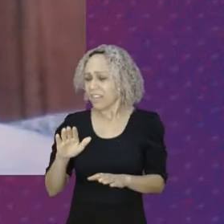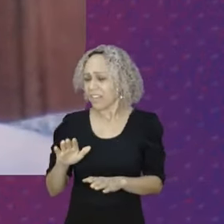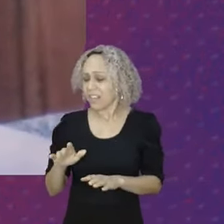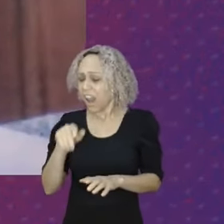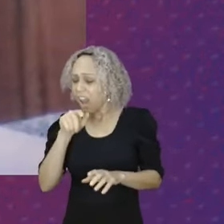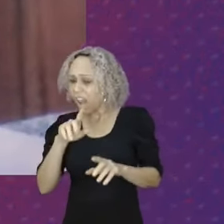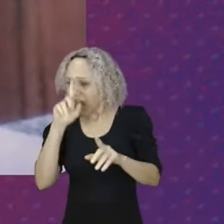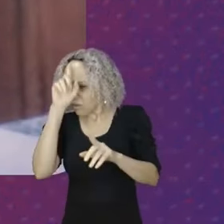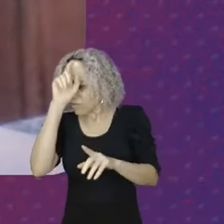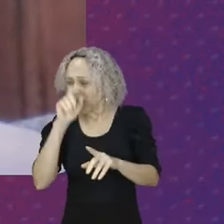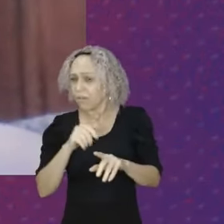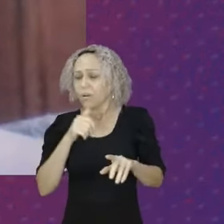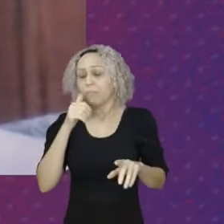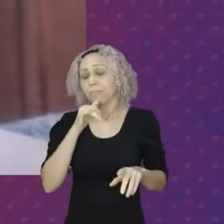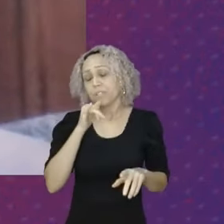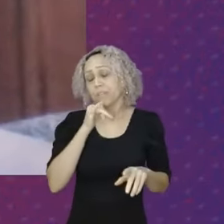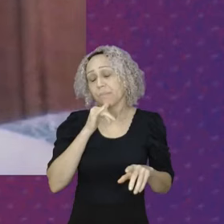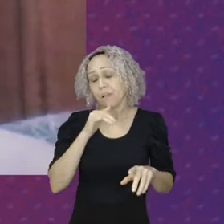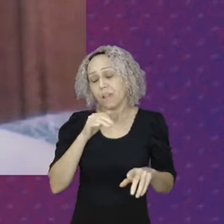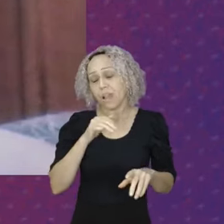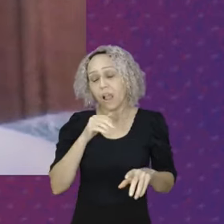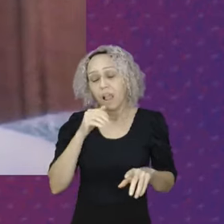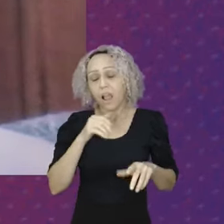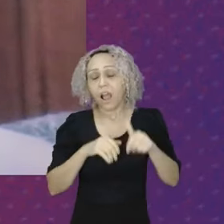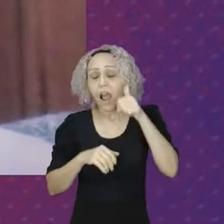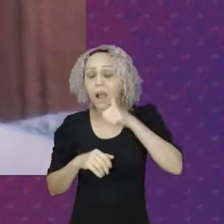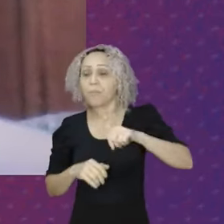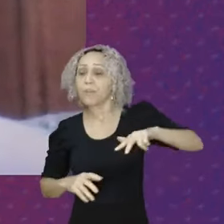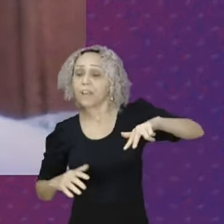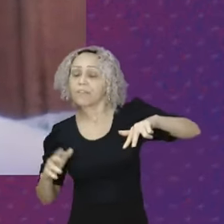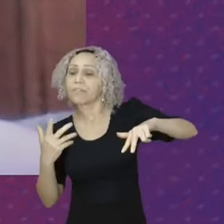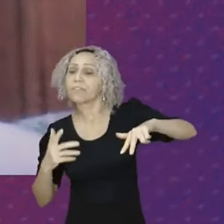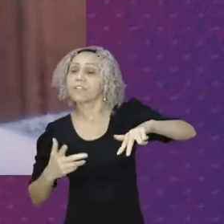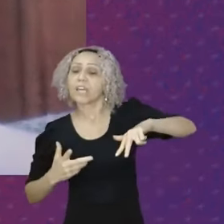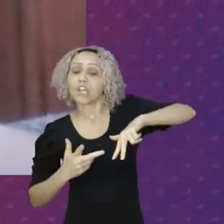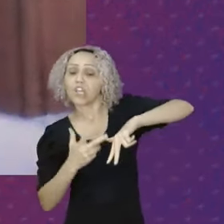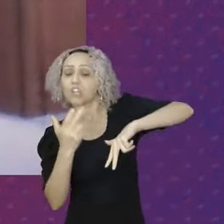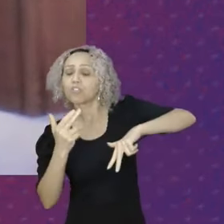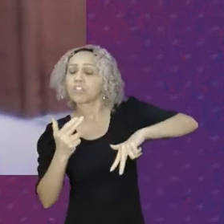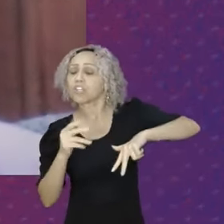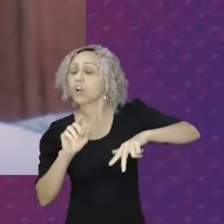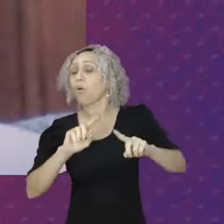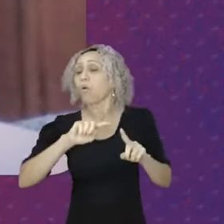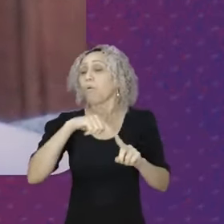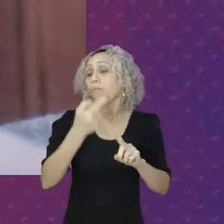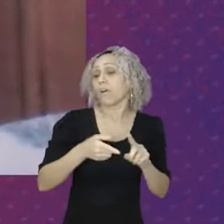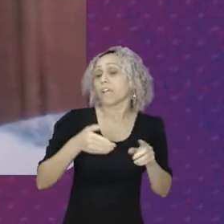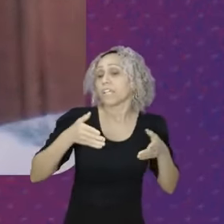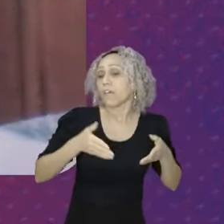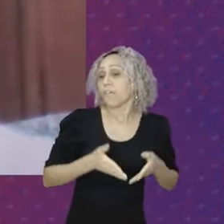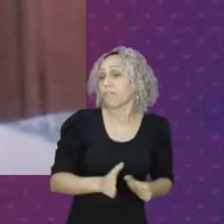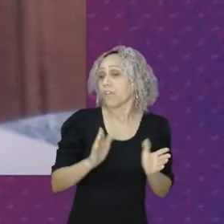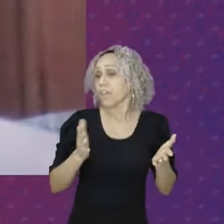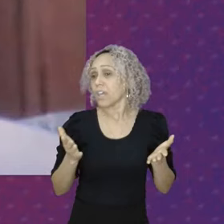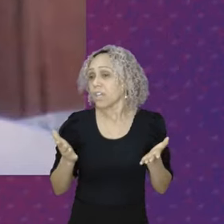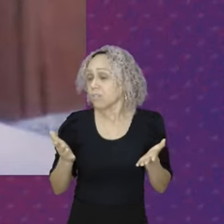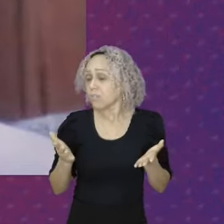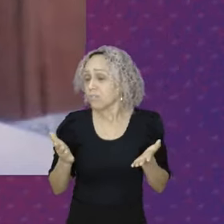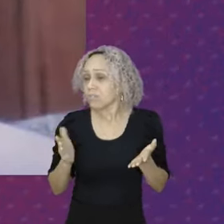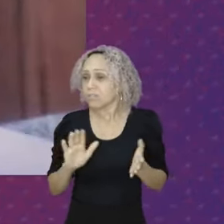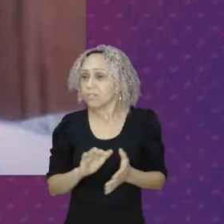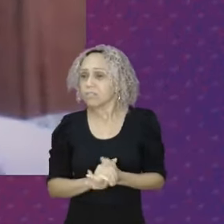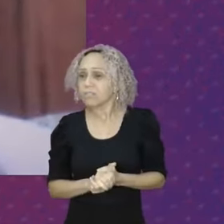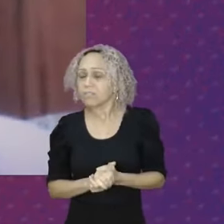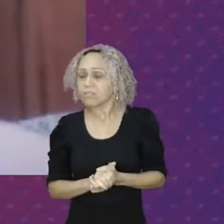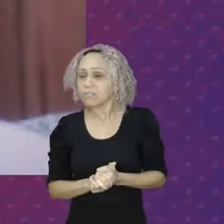mulheres que tiveram parto foram colocadas de volta na sua cadeira de rodas Luas com frio comesse dizer sangrando e